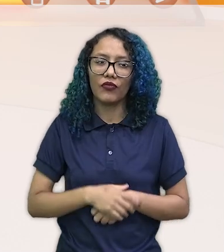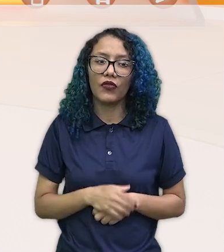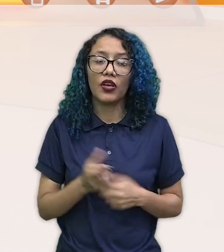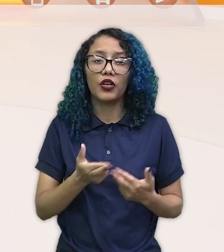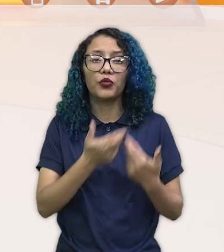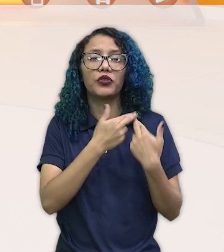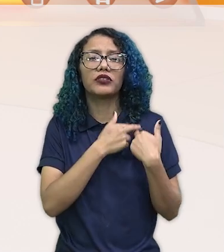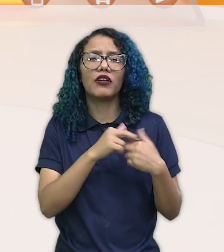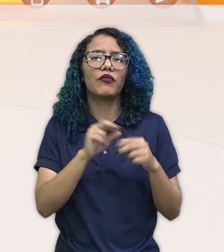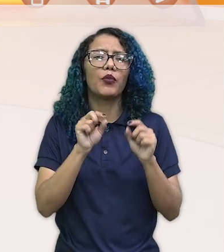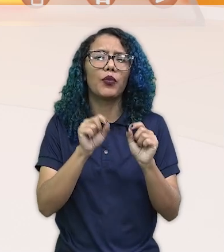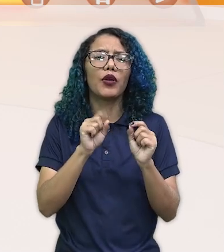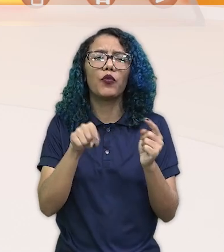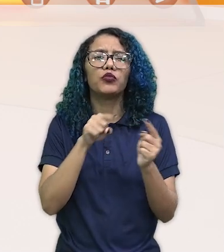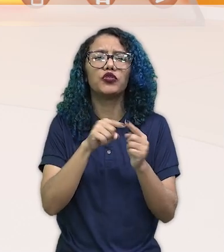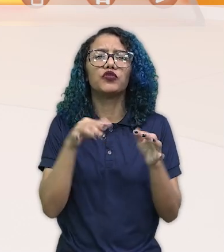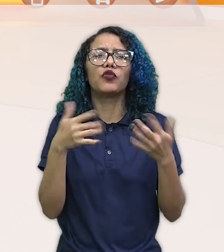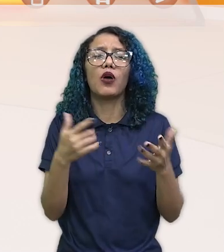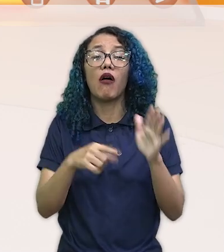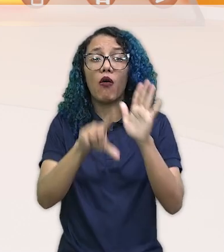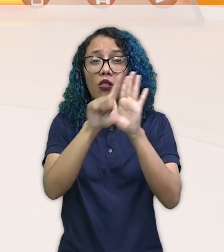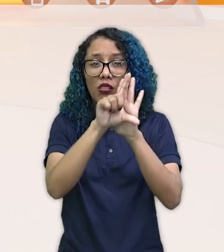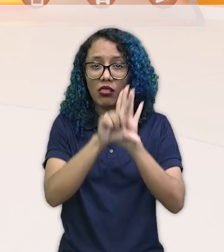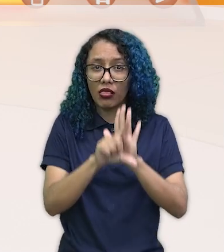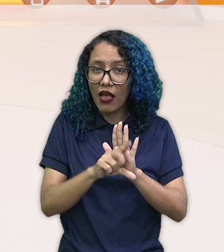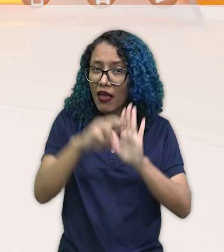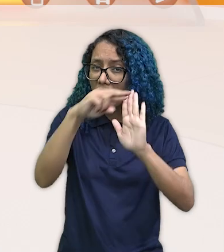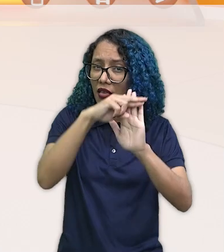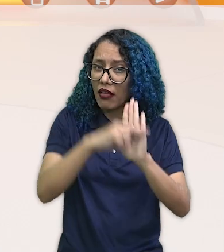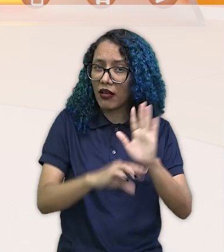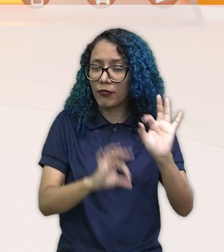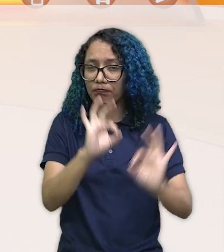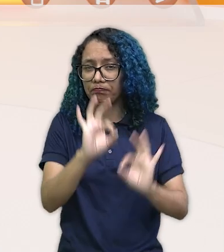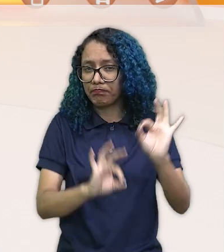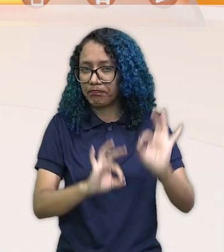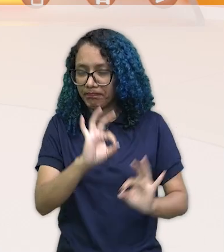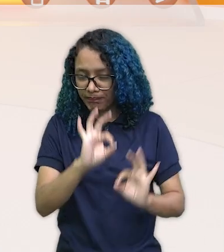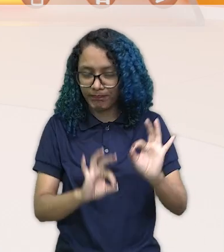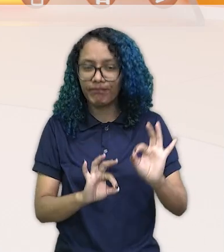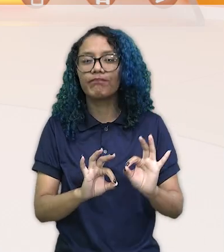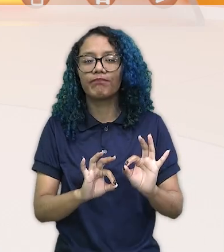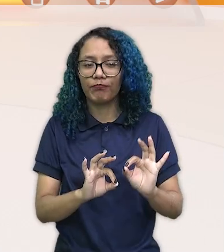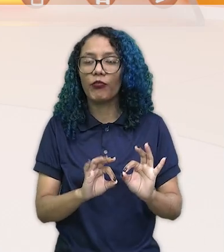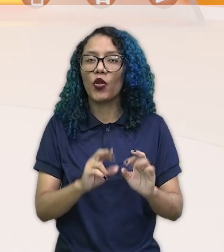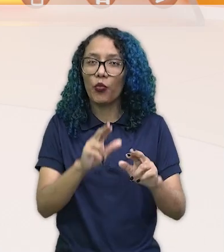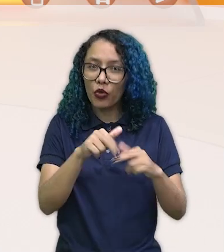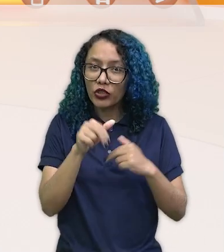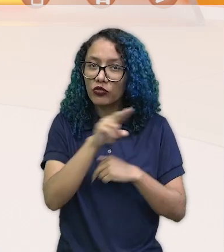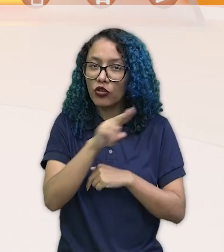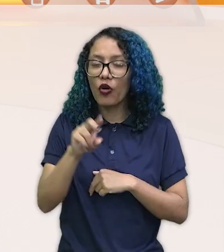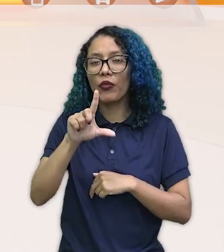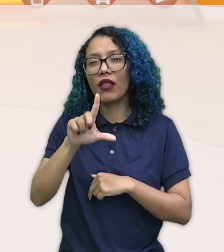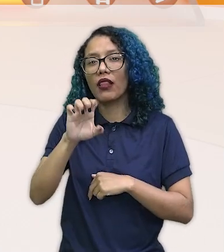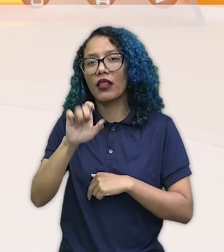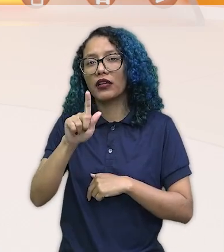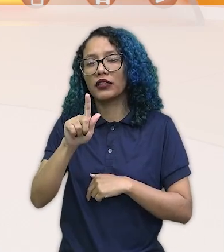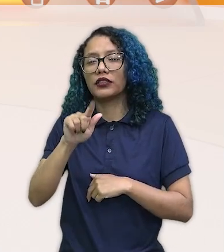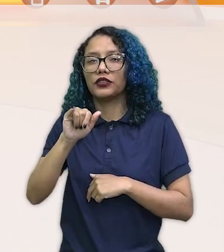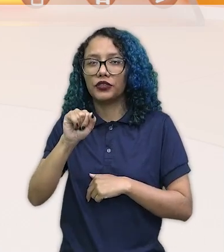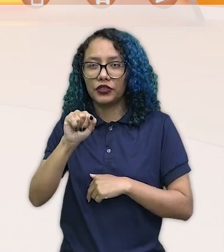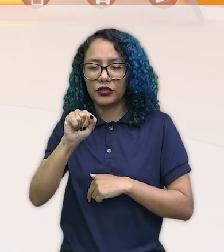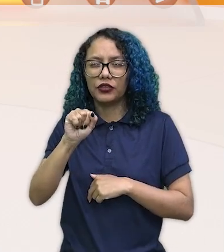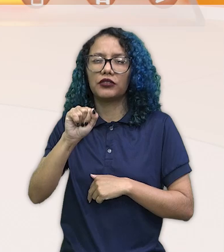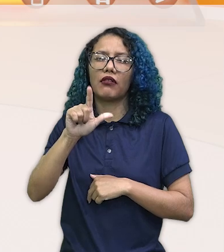aquele responsável por elaborar essas leis aí, né? Esse é o poder, por isso que é legislativo.